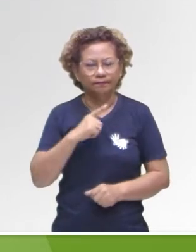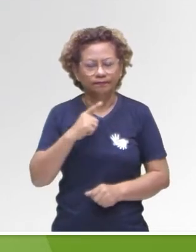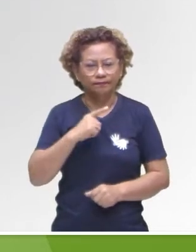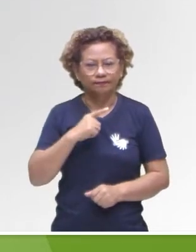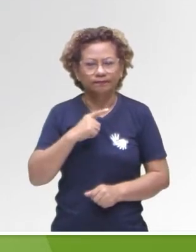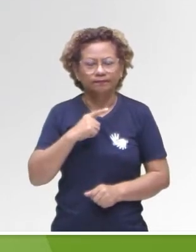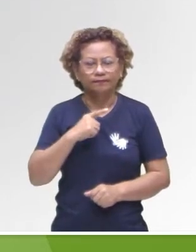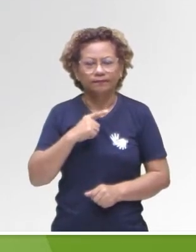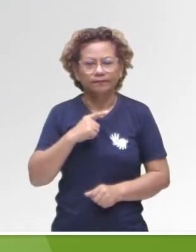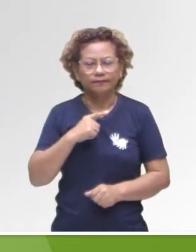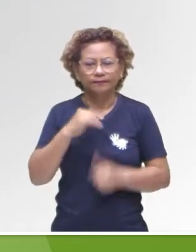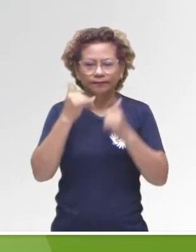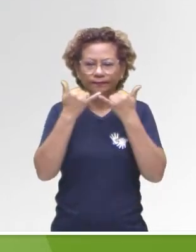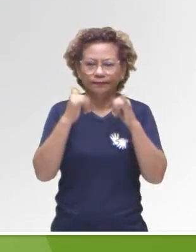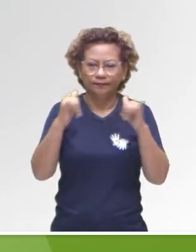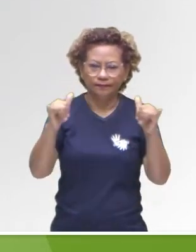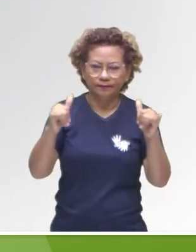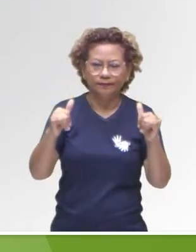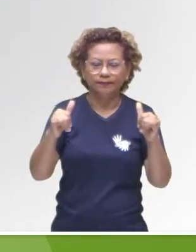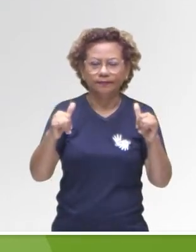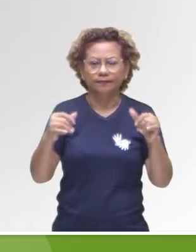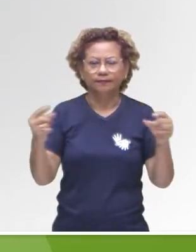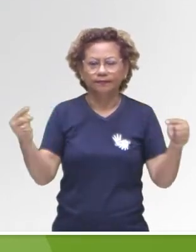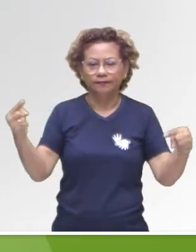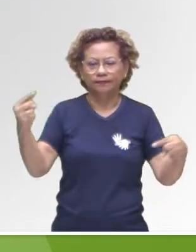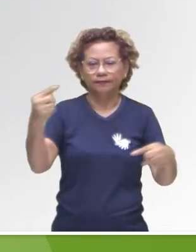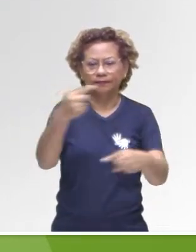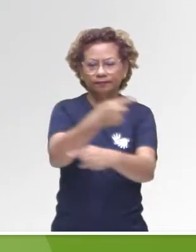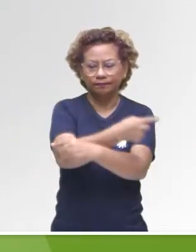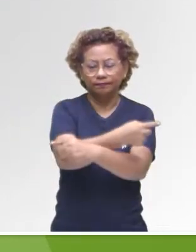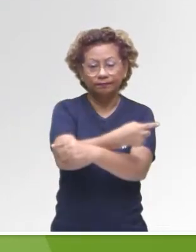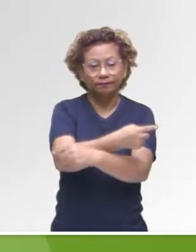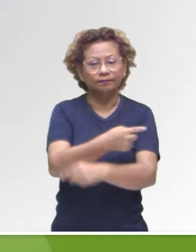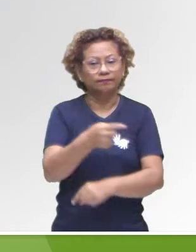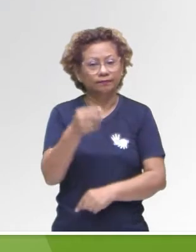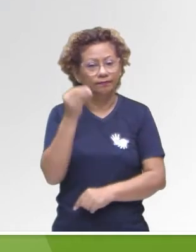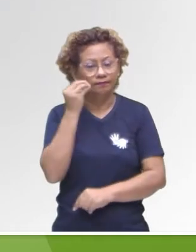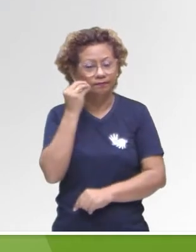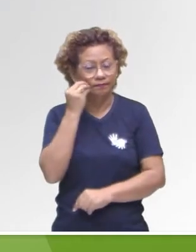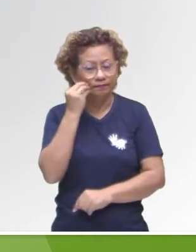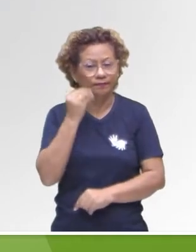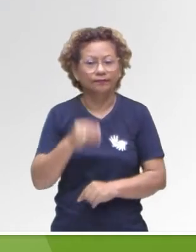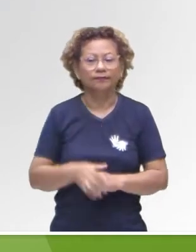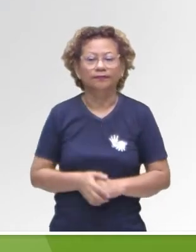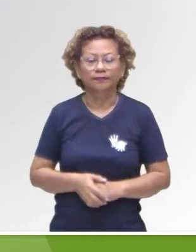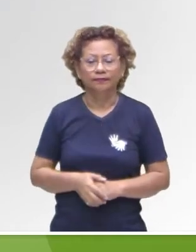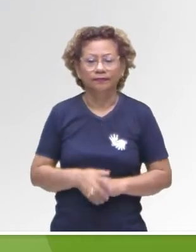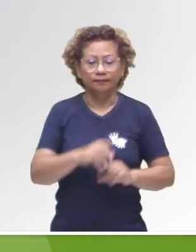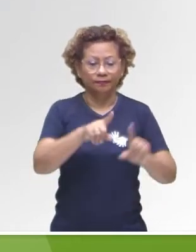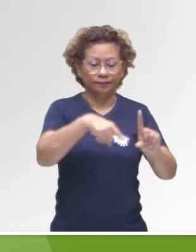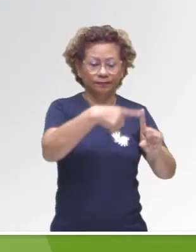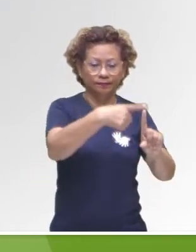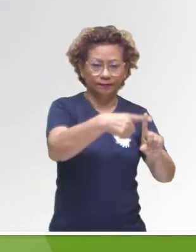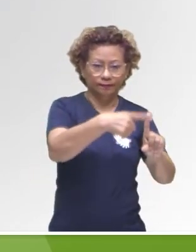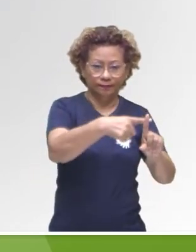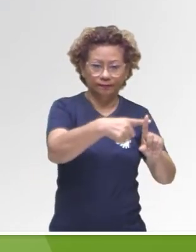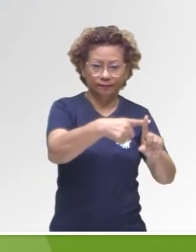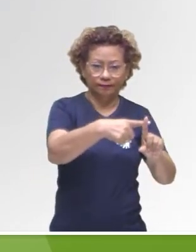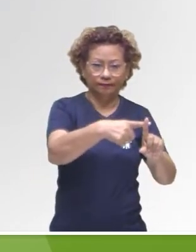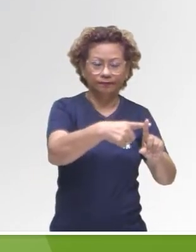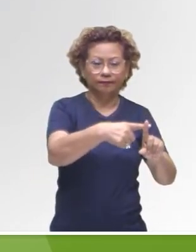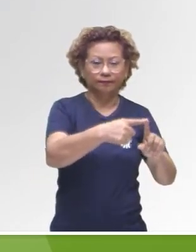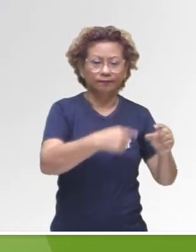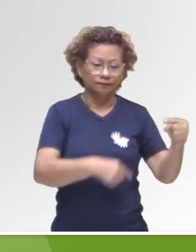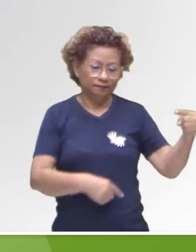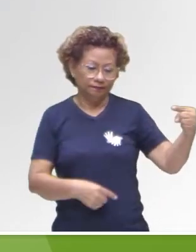placas paralelas de sinais opostos, né? O campo elétrico que aponta sempre da carga positiva para a carga negativa.